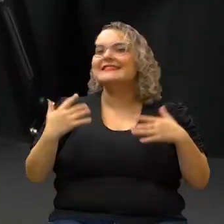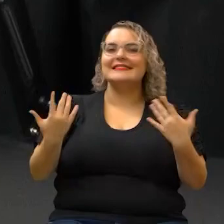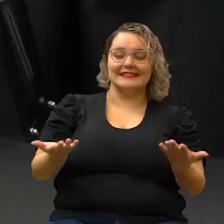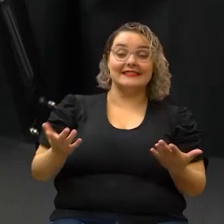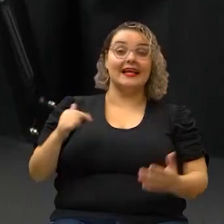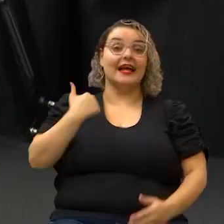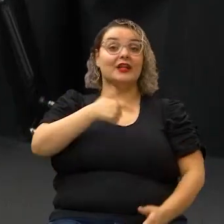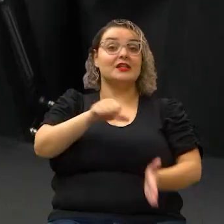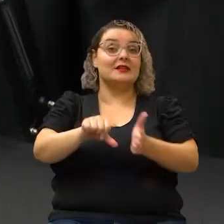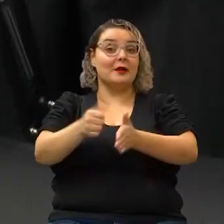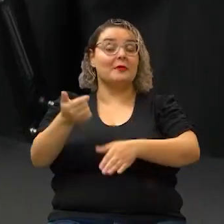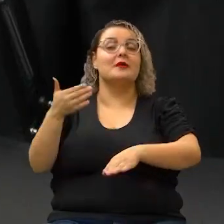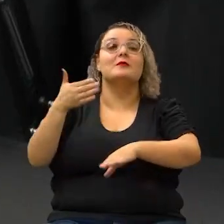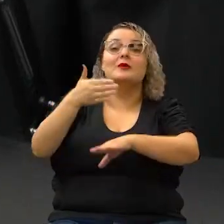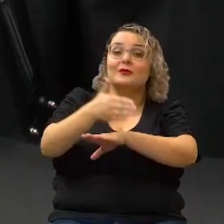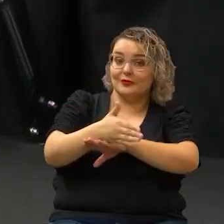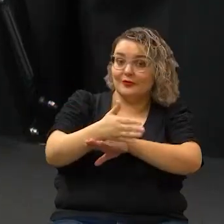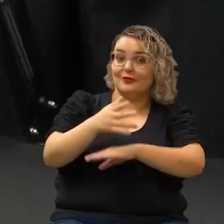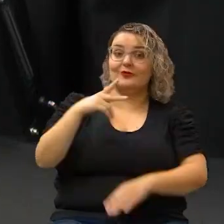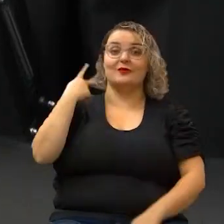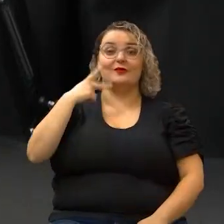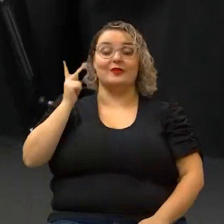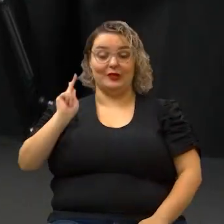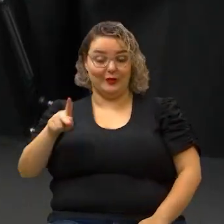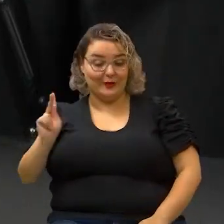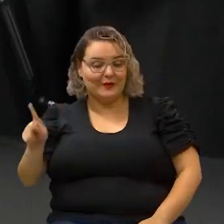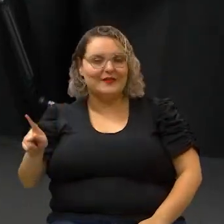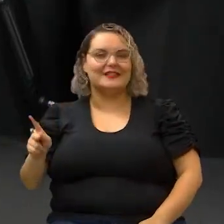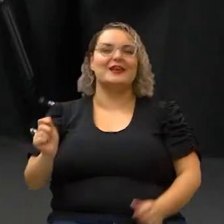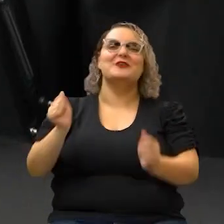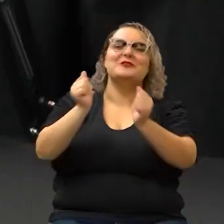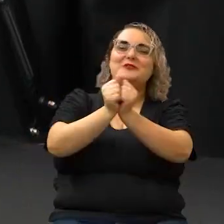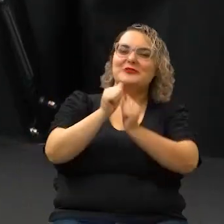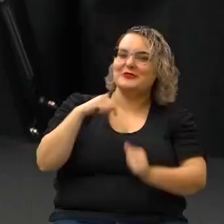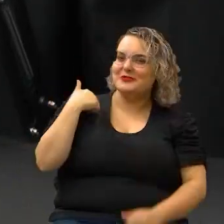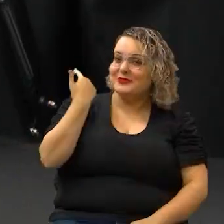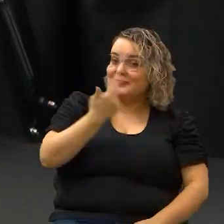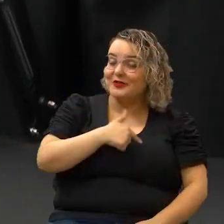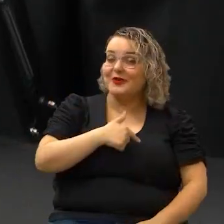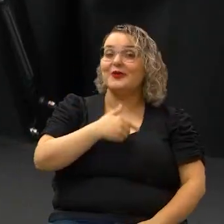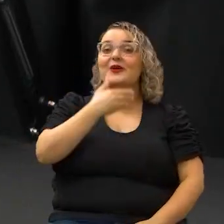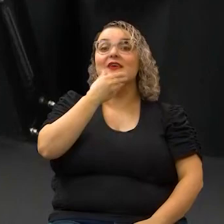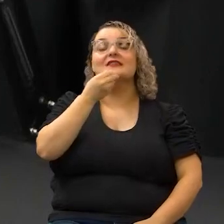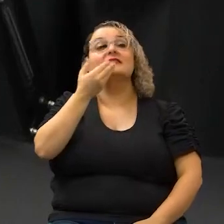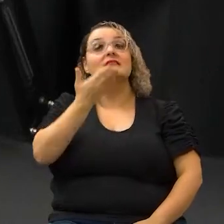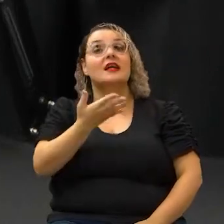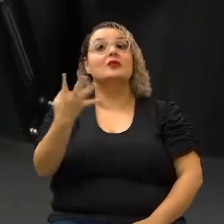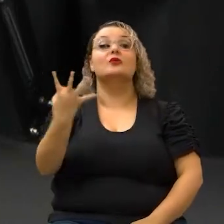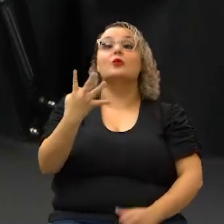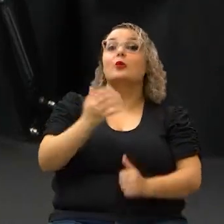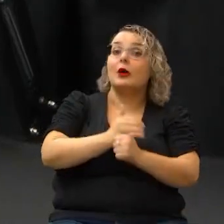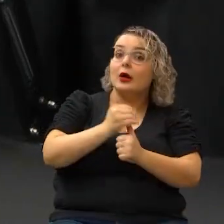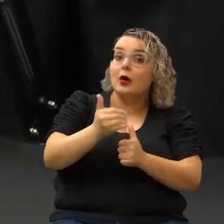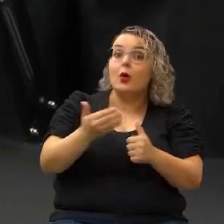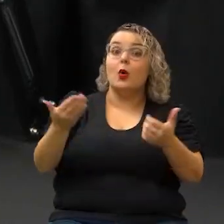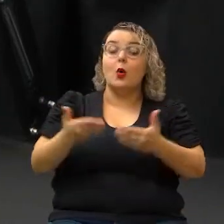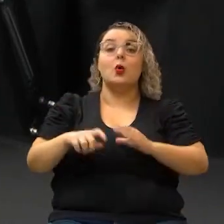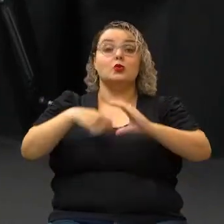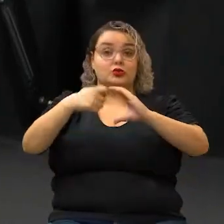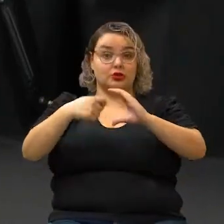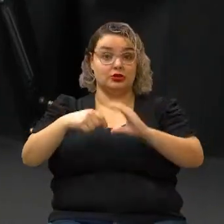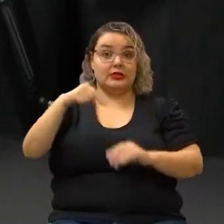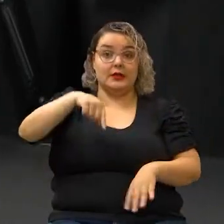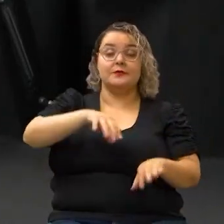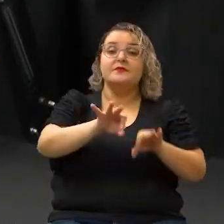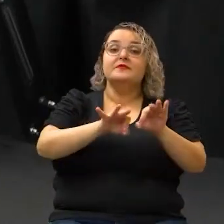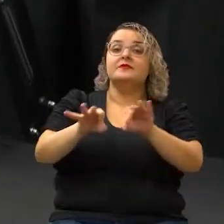a nossa primeira participação do professor Alberto aqui com a gente, ele que está em seu quarto mandato. Hoje, na gravação desse